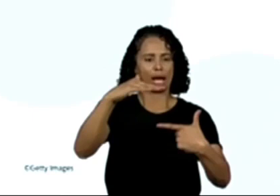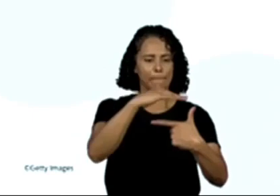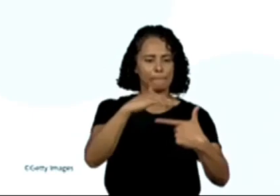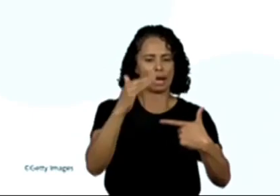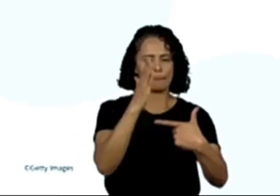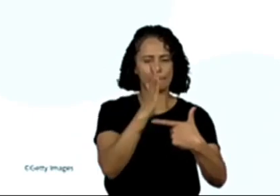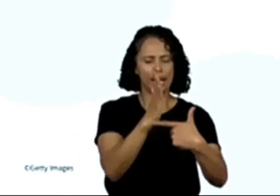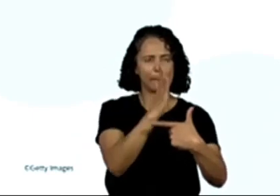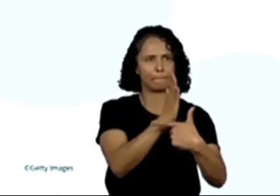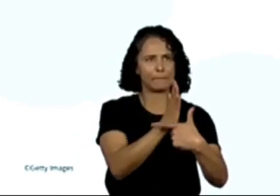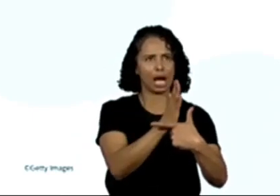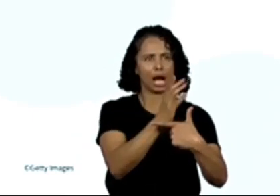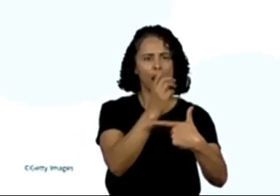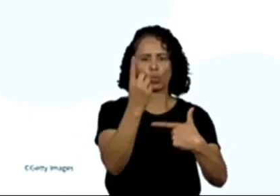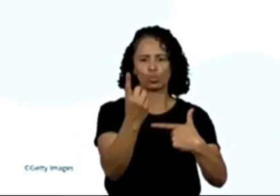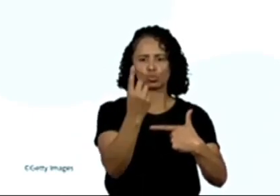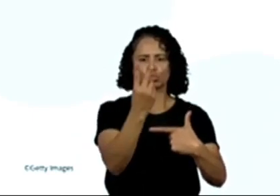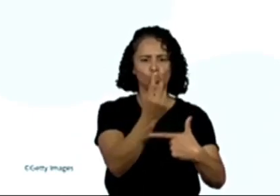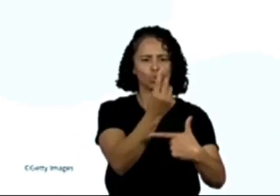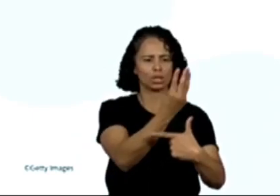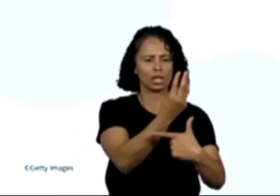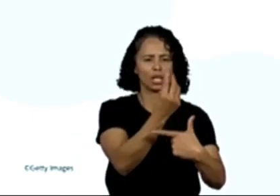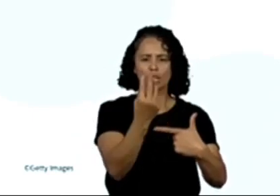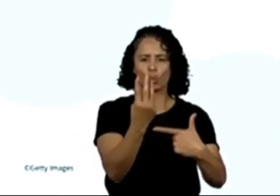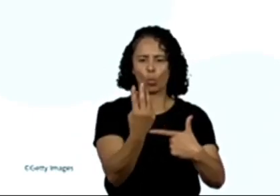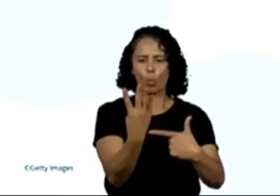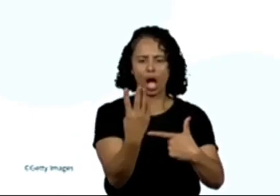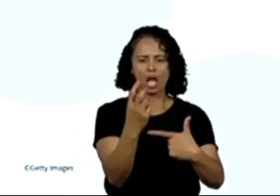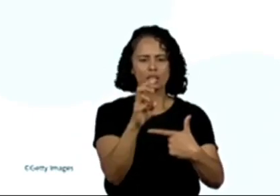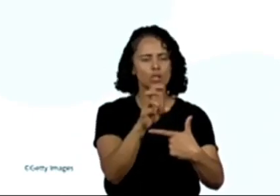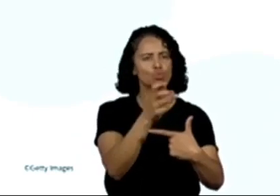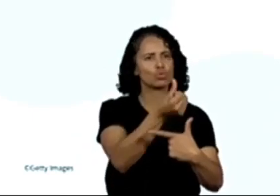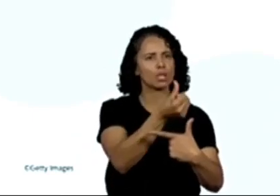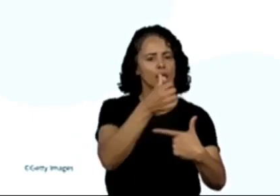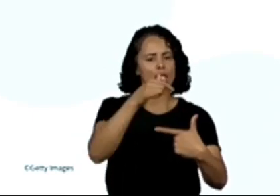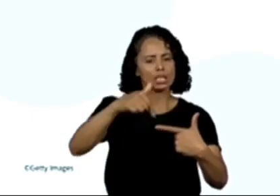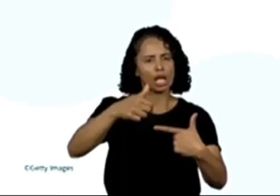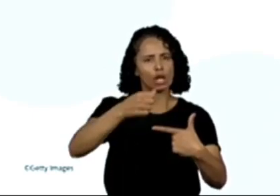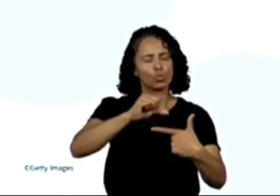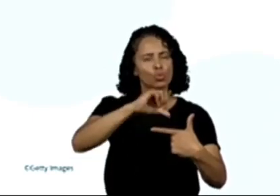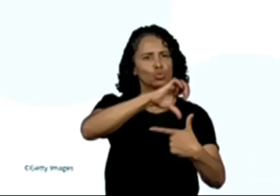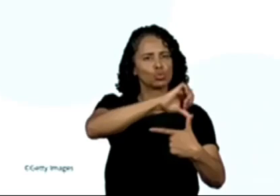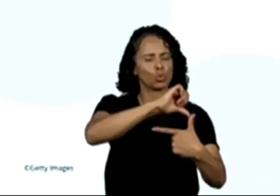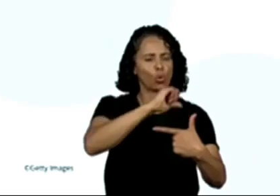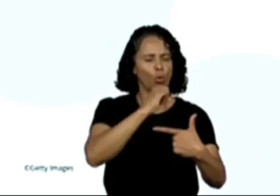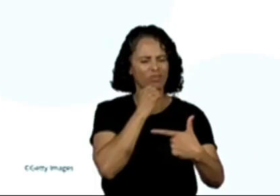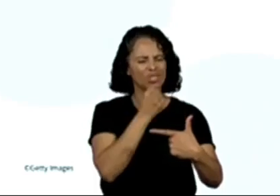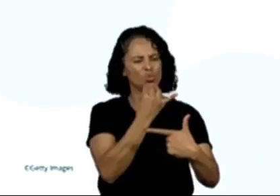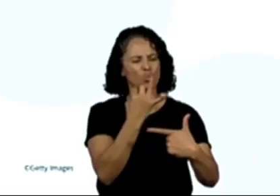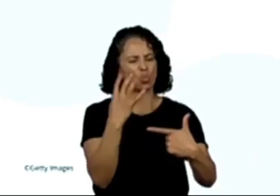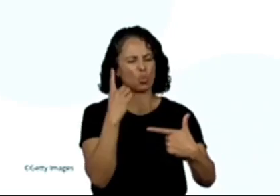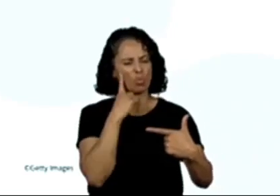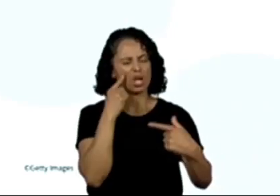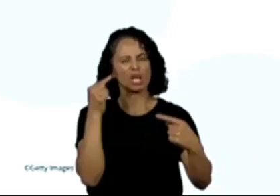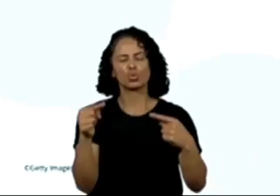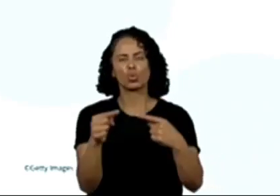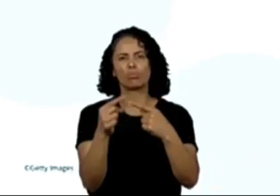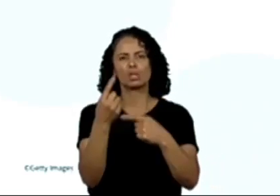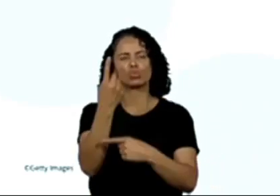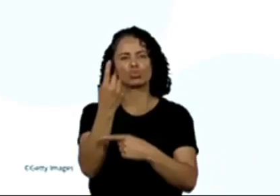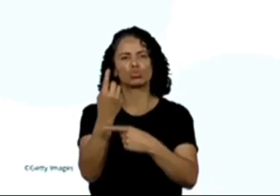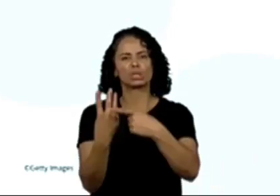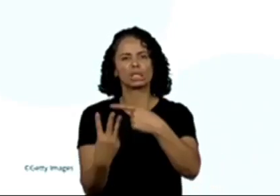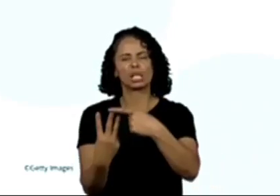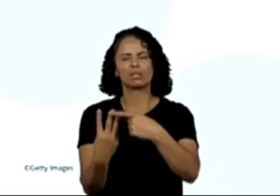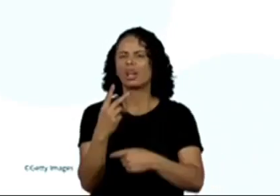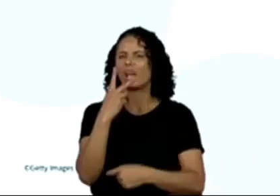imagem anterior, não é? Sim. Não é um pedaço só. Porque não. São 3 pedaços, professor Jonas. 3 pedaços?